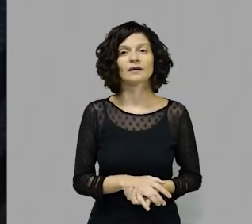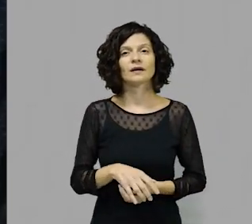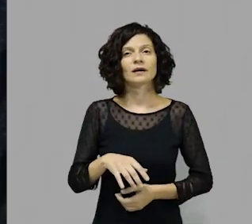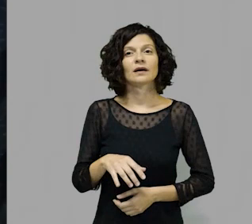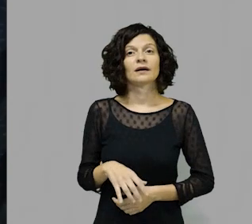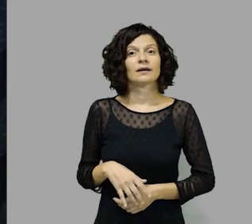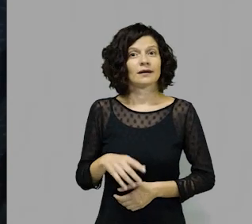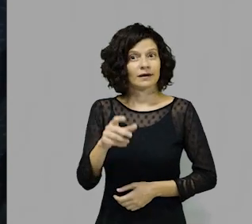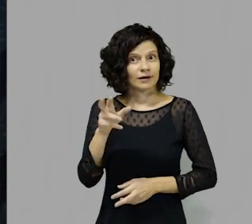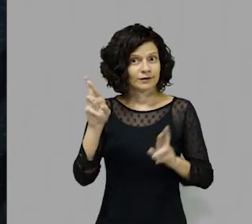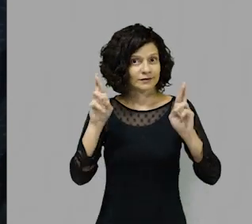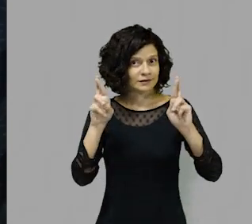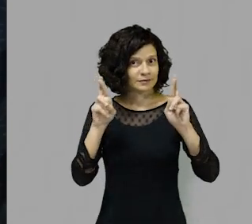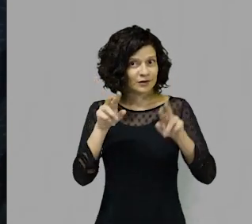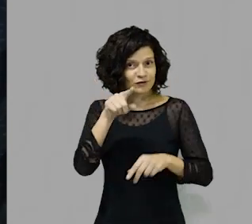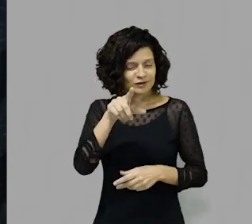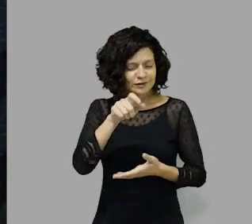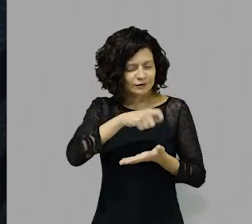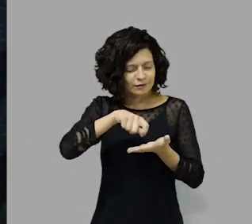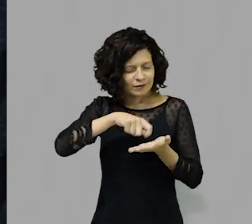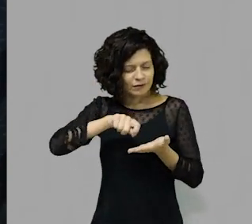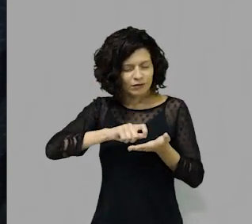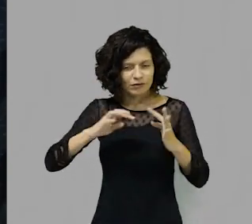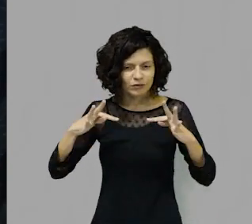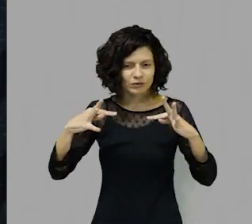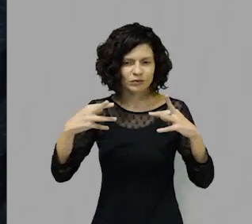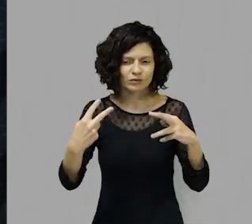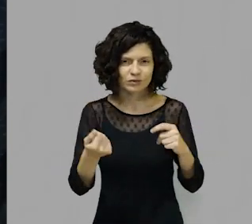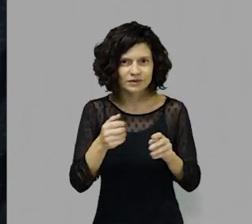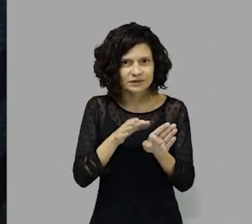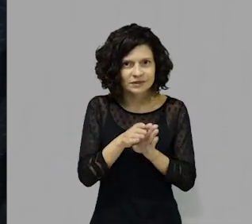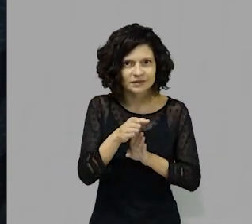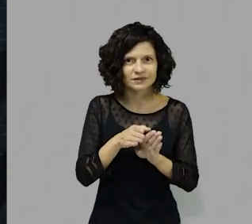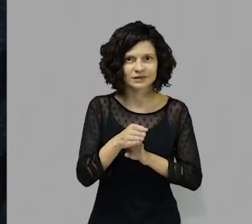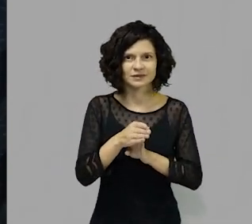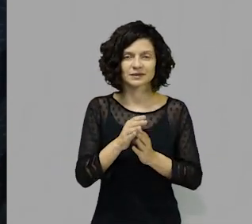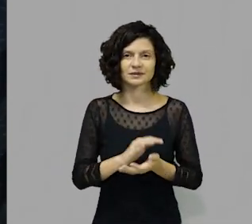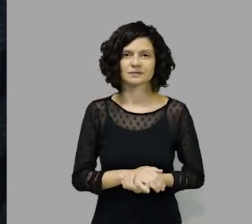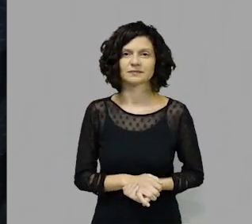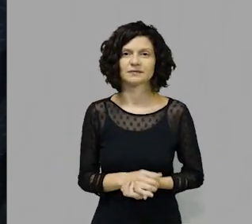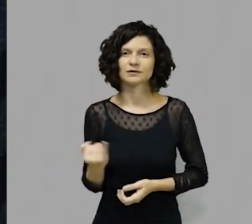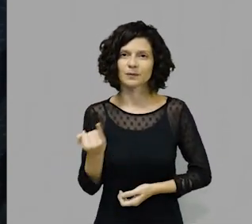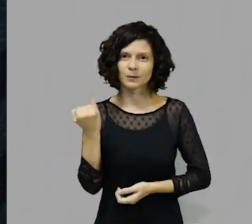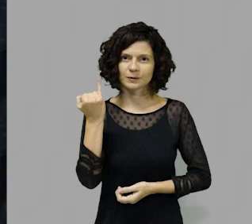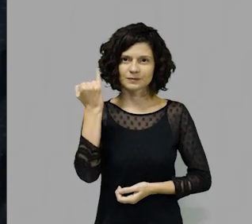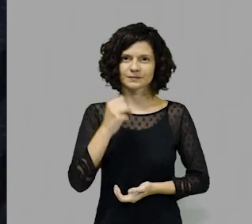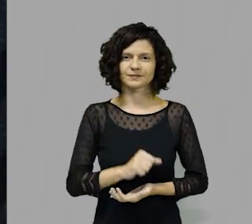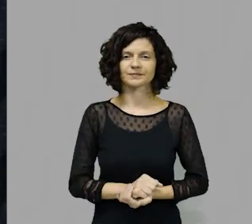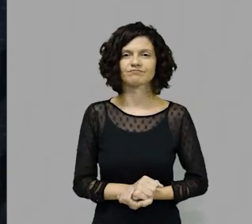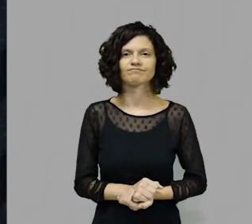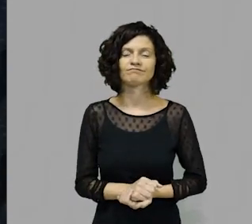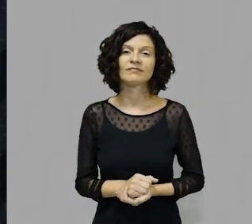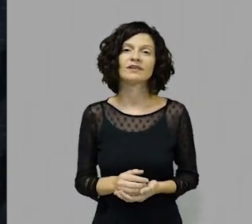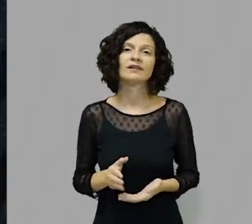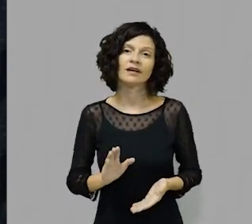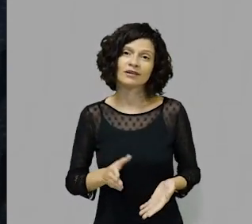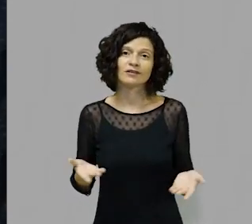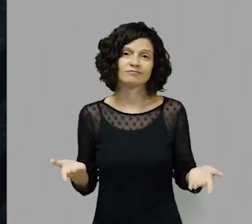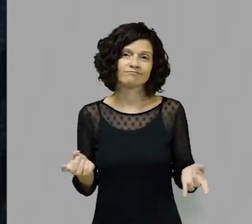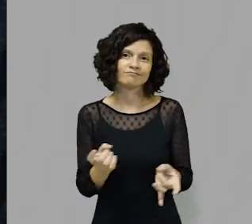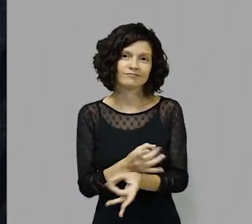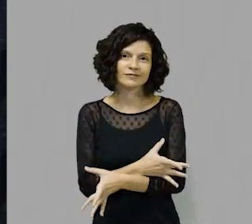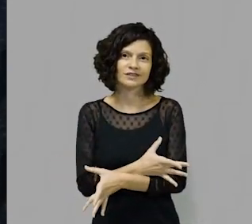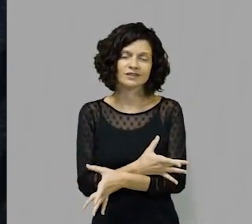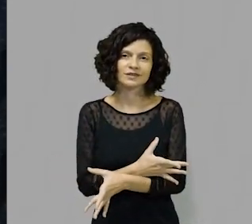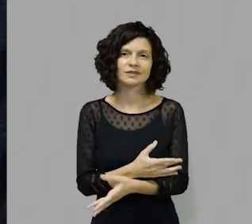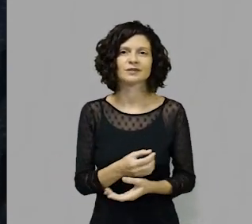são dicas importantes para você entender esse conteúdo sobre pobreza e desigualdades sociais. E com isso, ó, nós fechamos